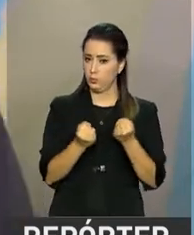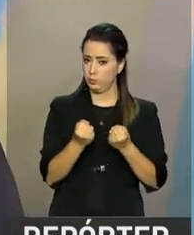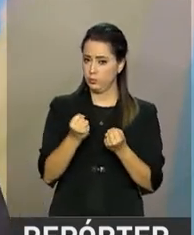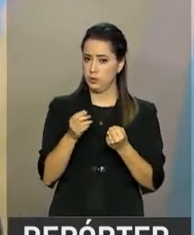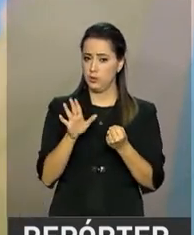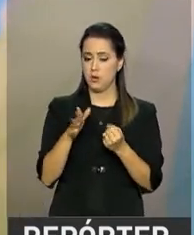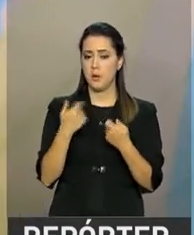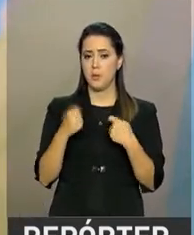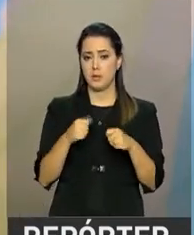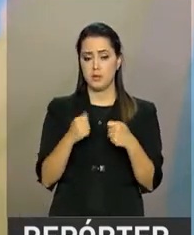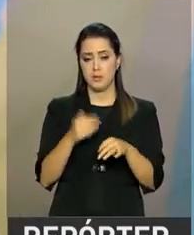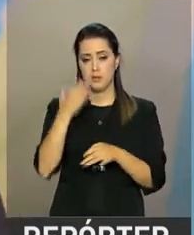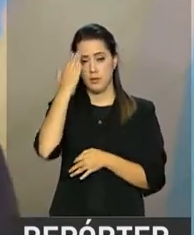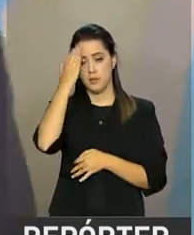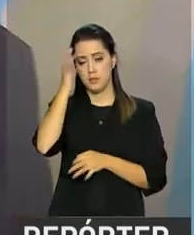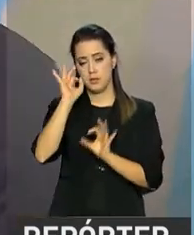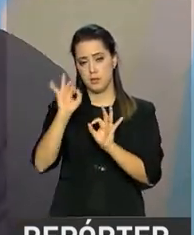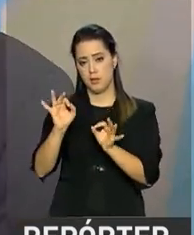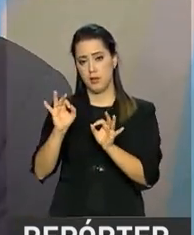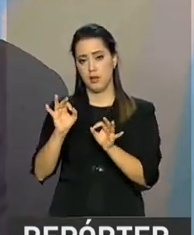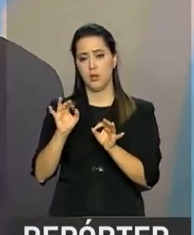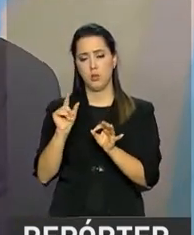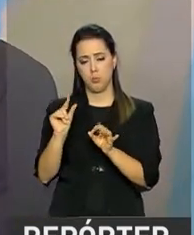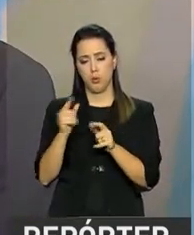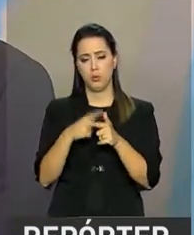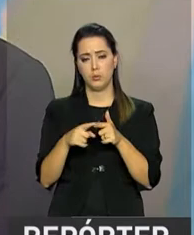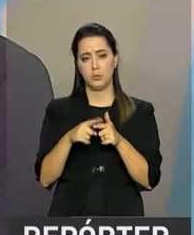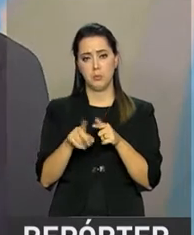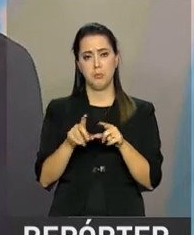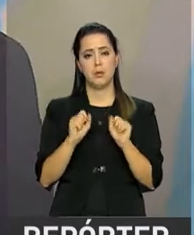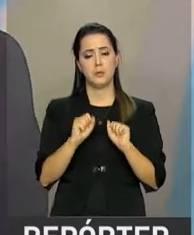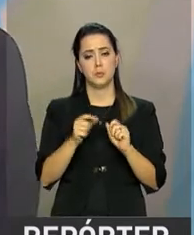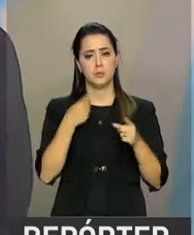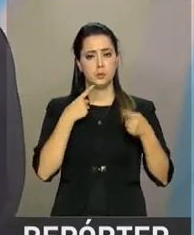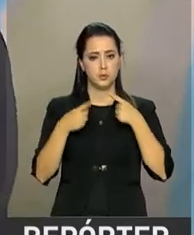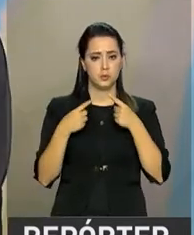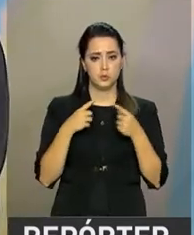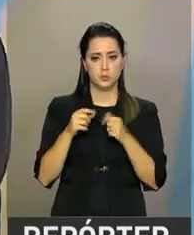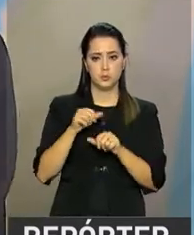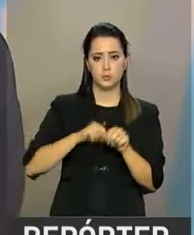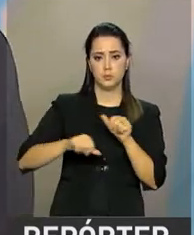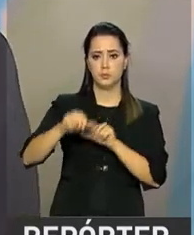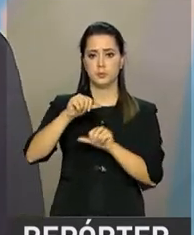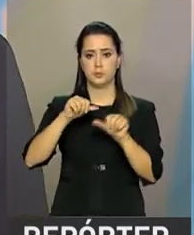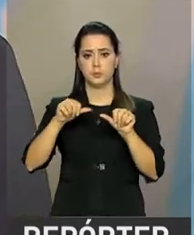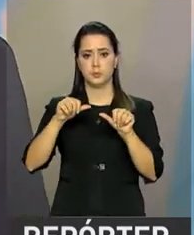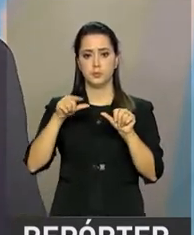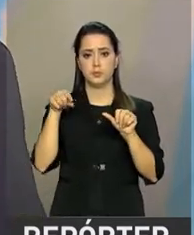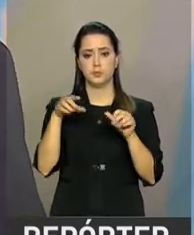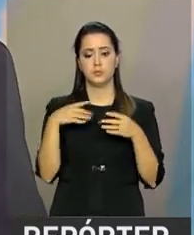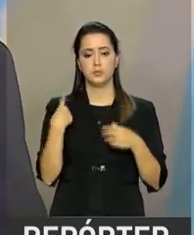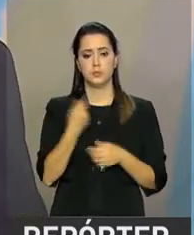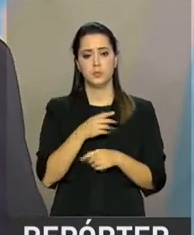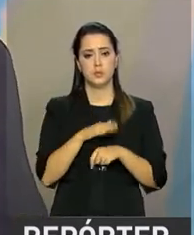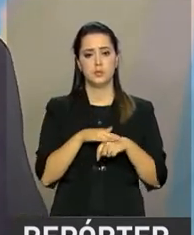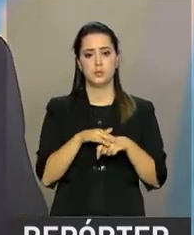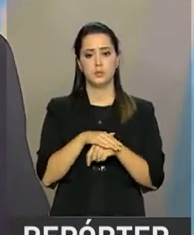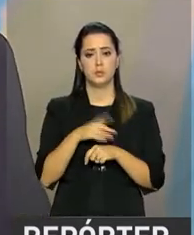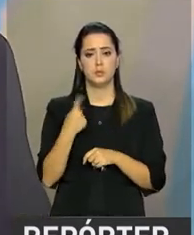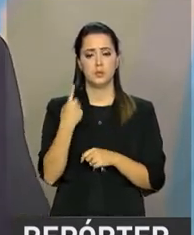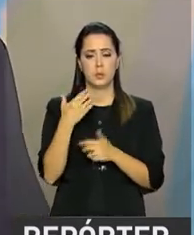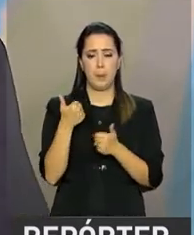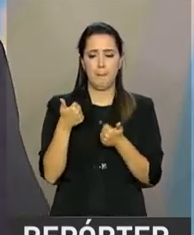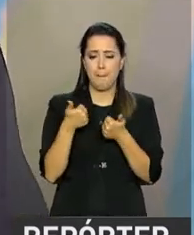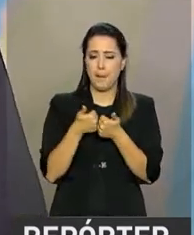um pequeno problema mas eles estavam dispostos a discutir aquela transição é de que falamos de nós estamos a um